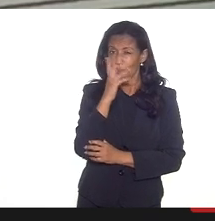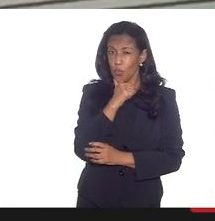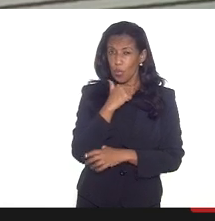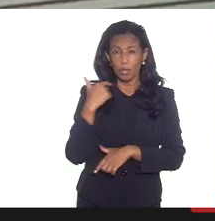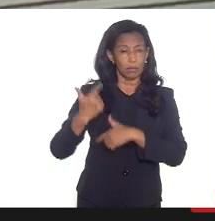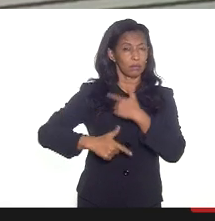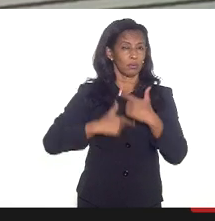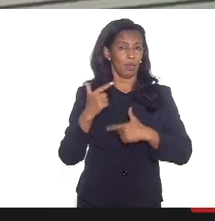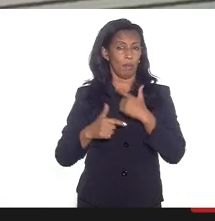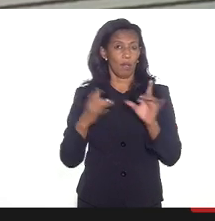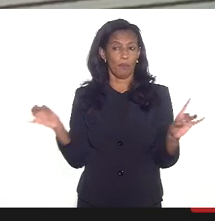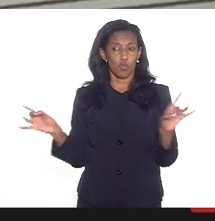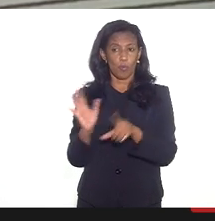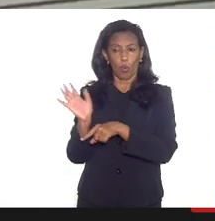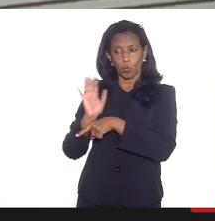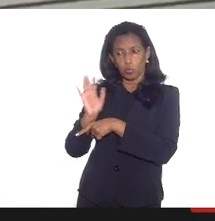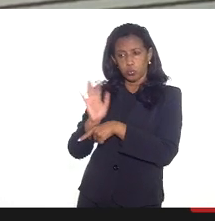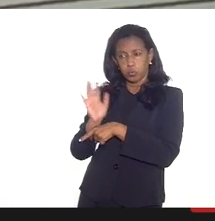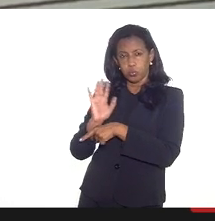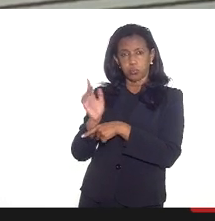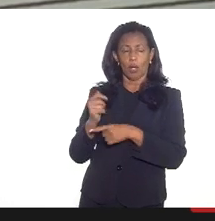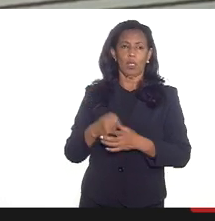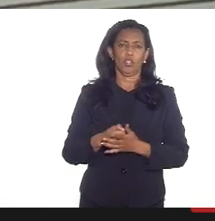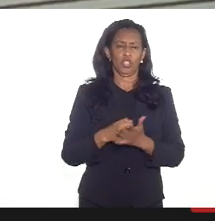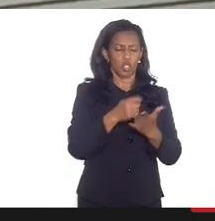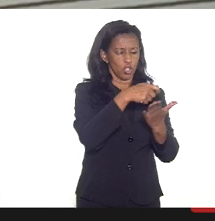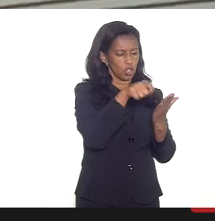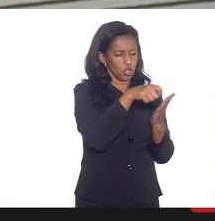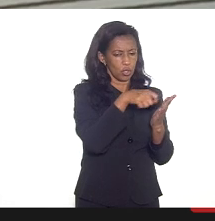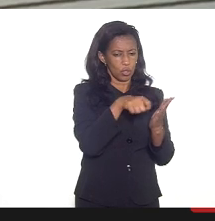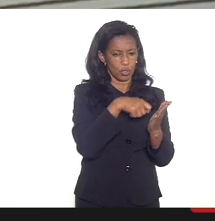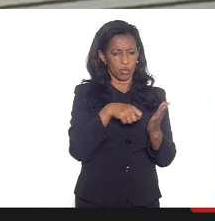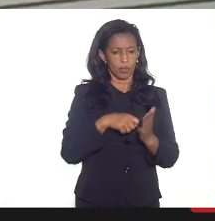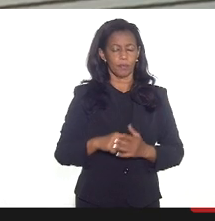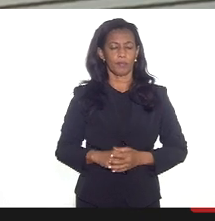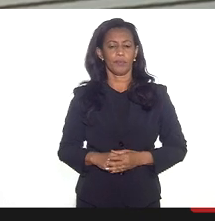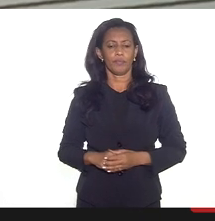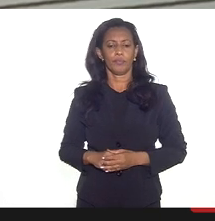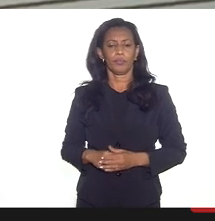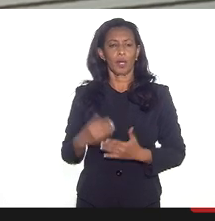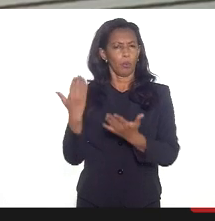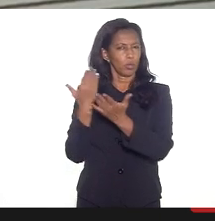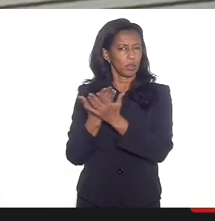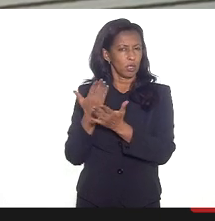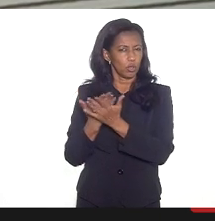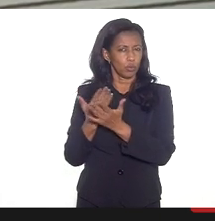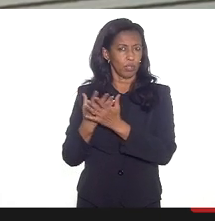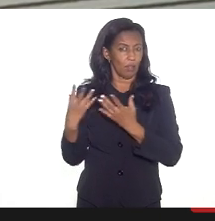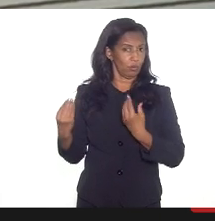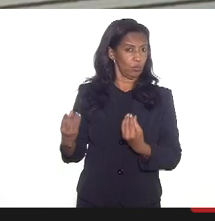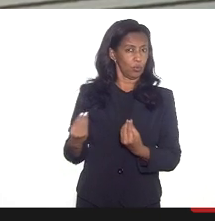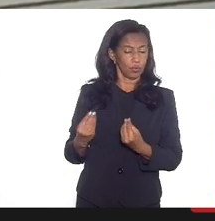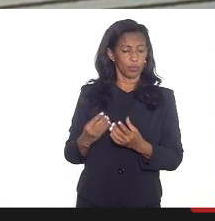depois do vídeo feito, a gente escreveu em festivais e tudo, e foi selecionado em muitos, em mais de 30 até agora.